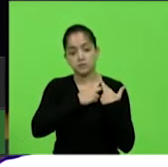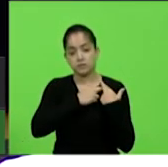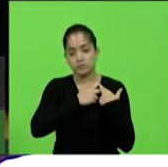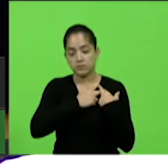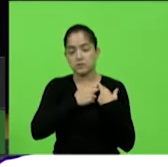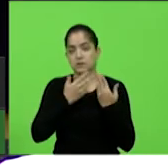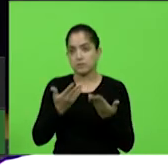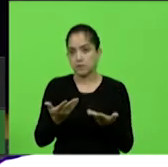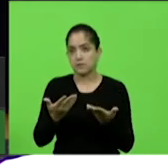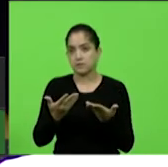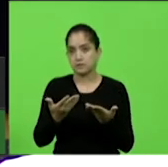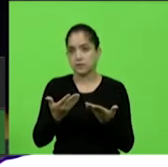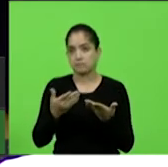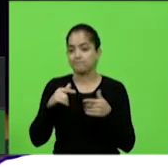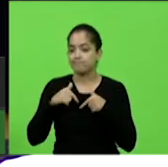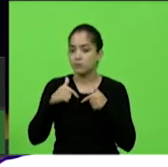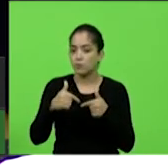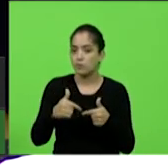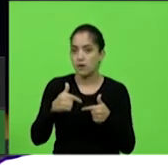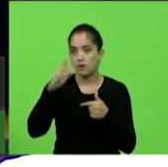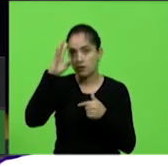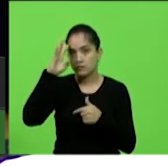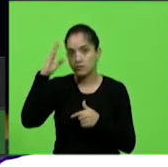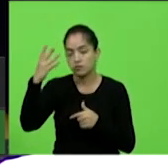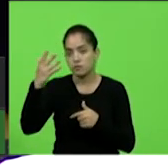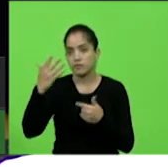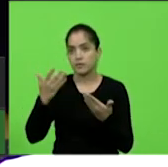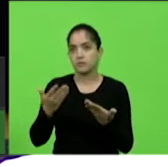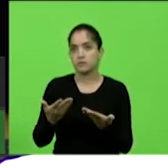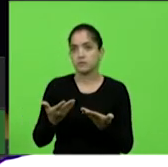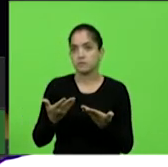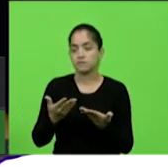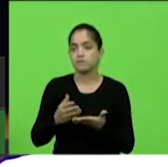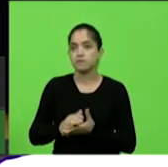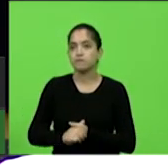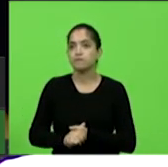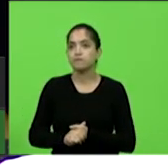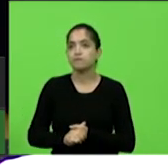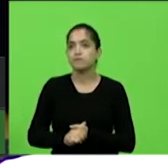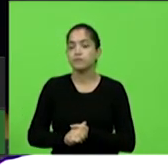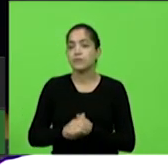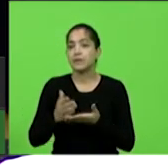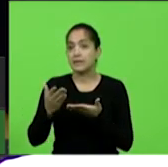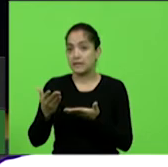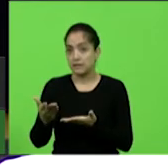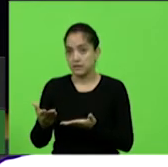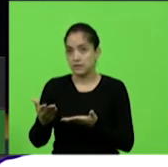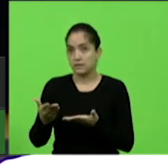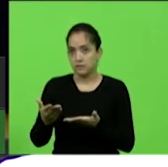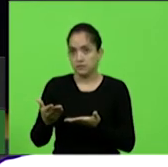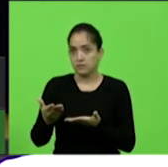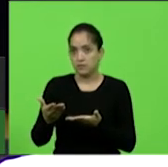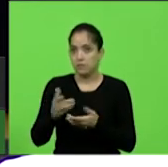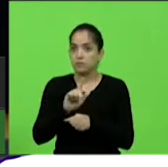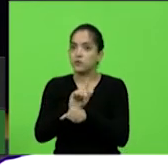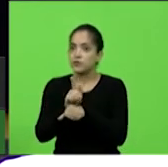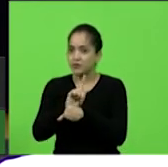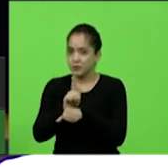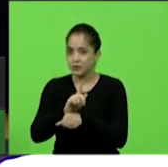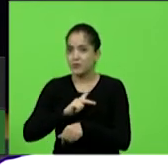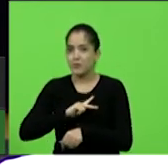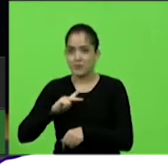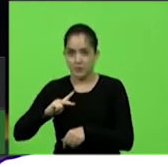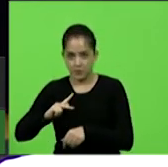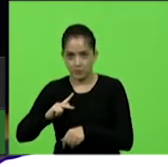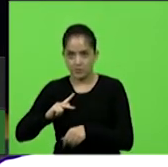essa questão do SAMU e, fundamentalmente, que ele, como gestor público, Estado de